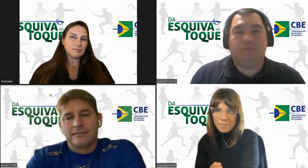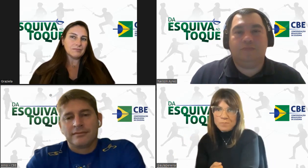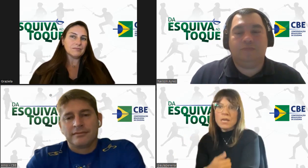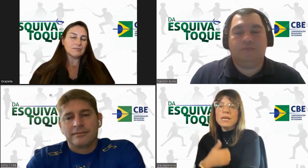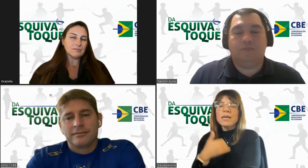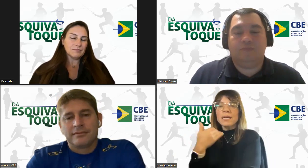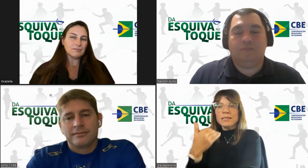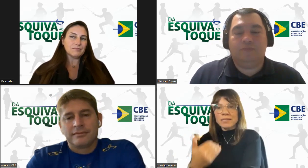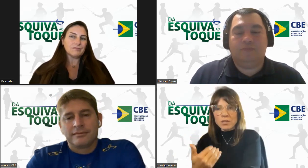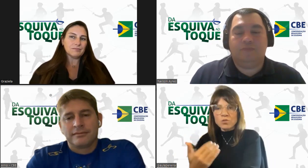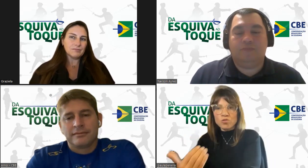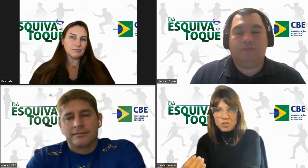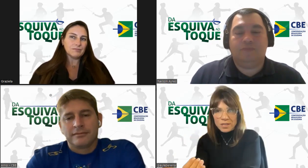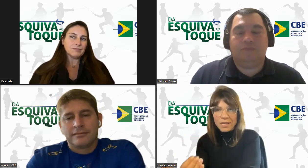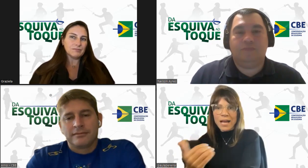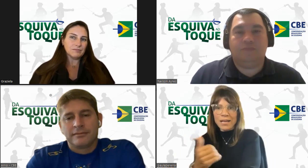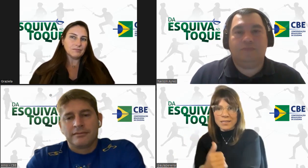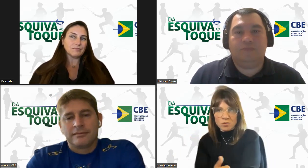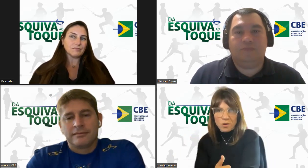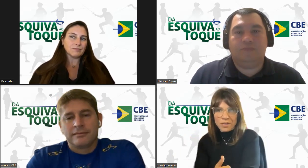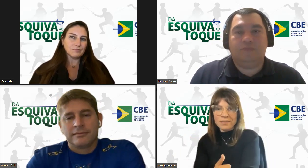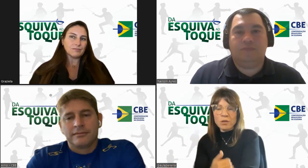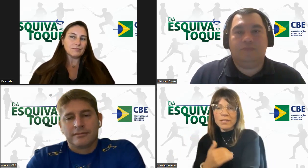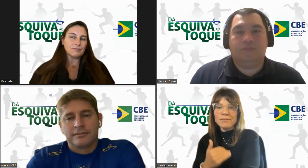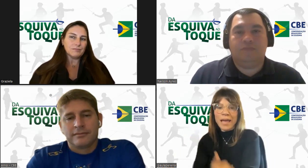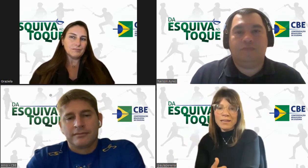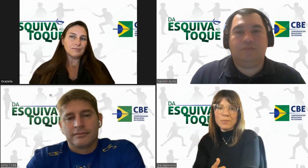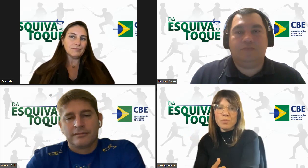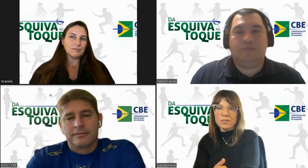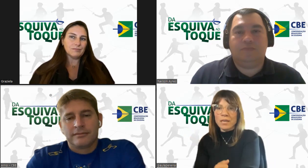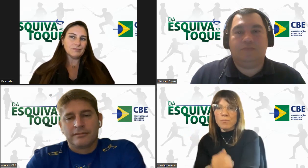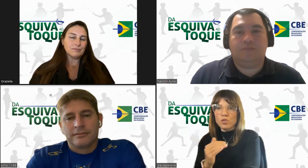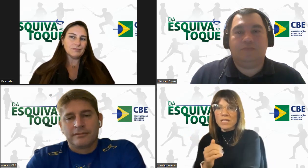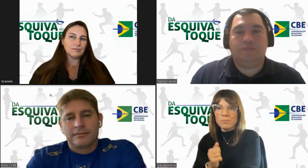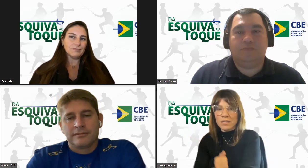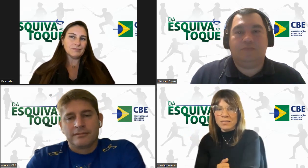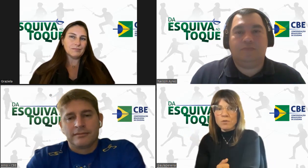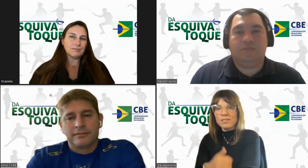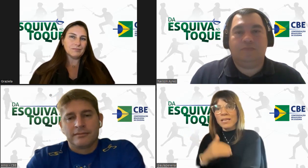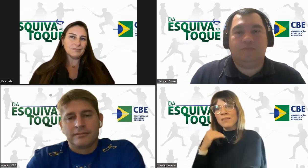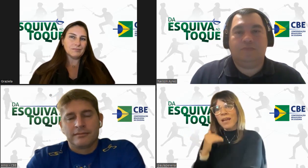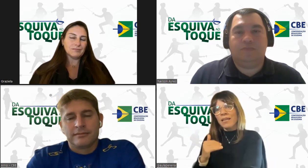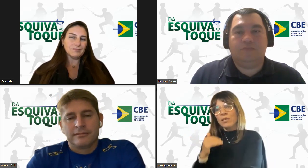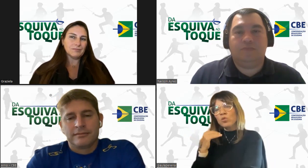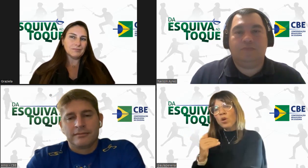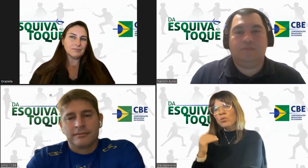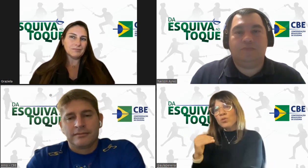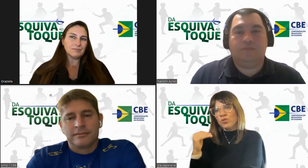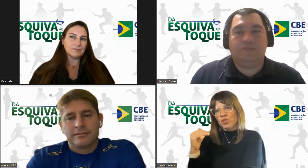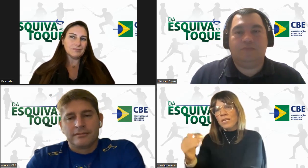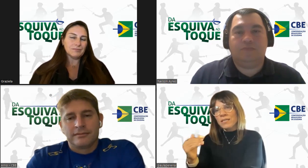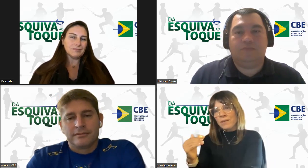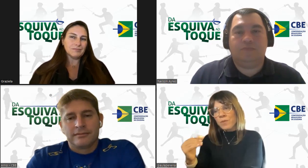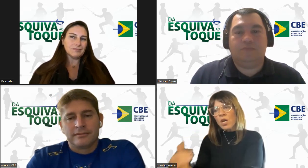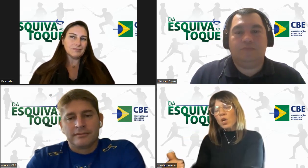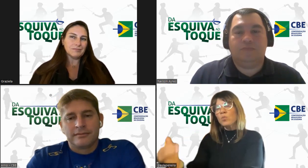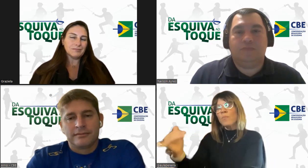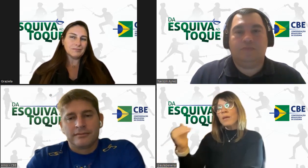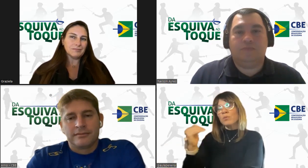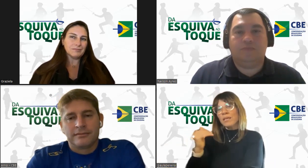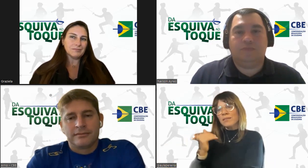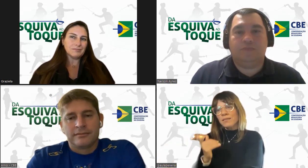para utilizar que surgirem as questões então tem técnica por exemplo de respiração que se ele treina todos os dias